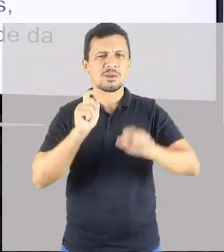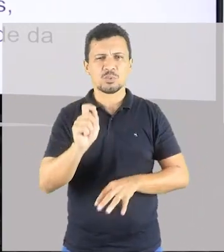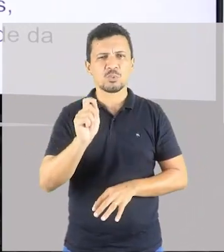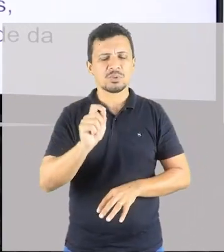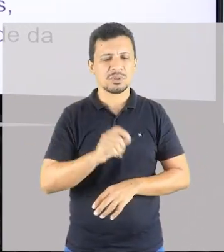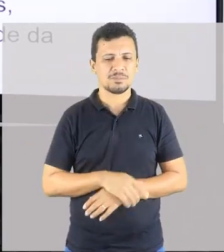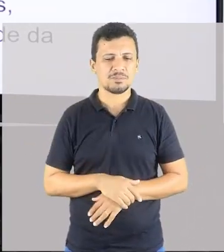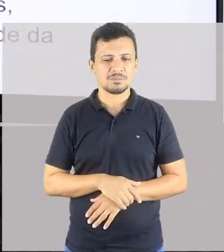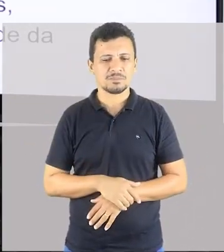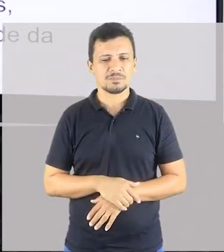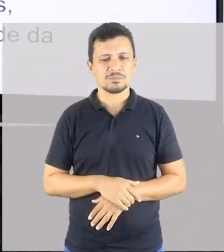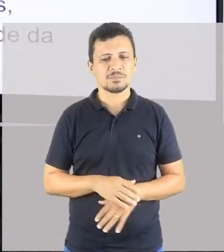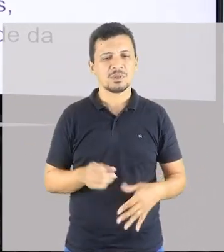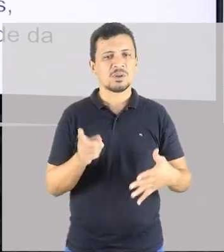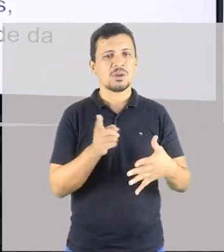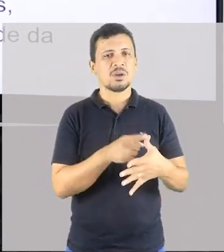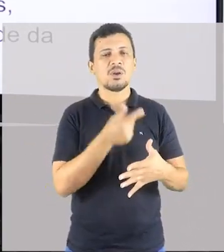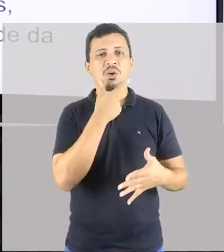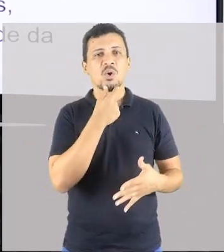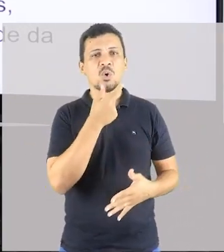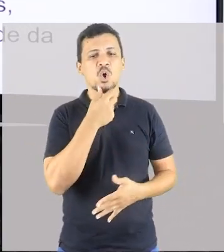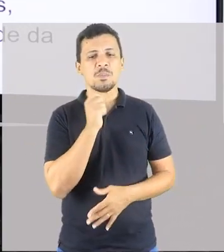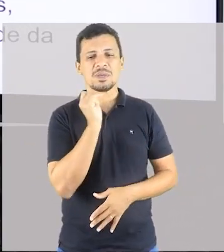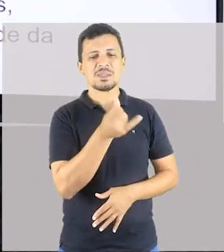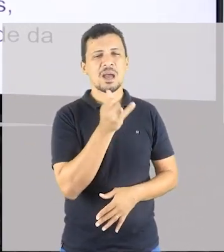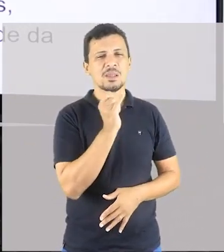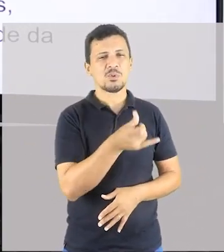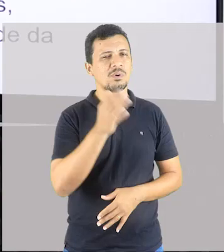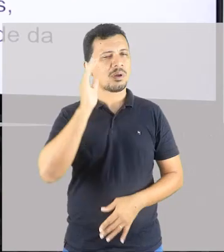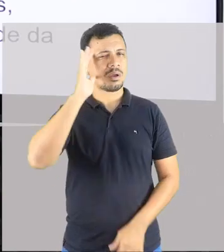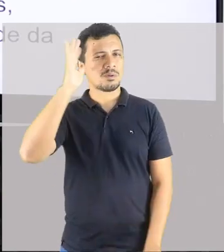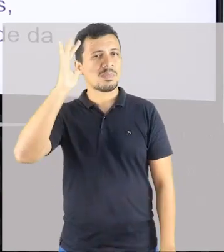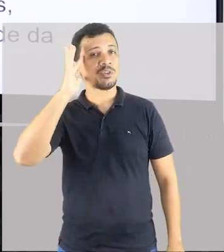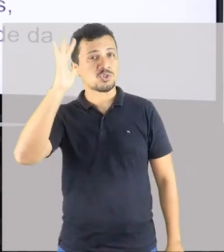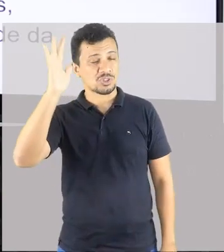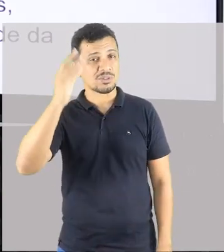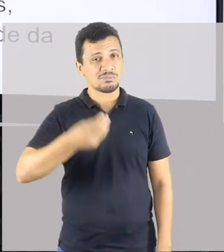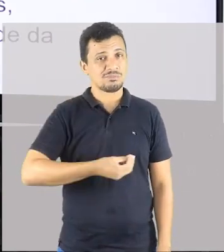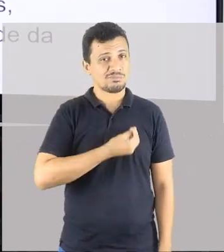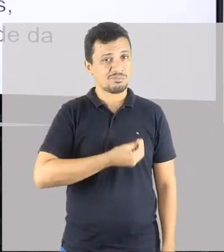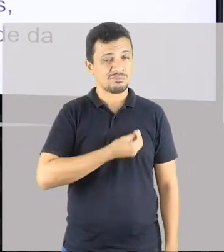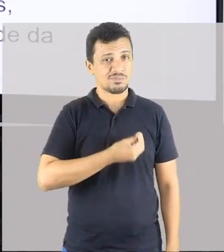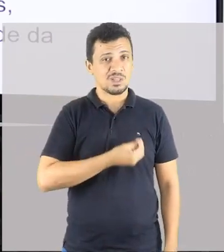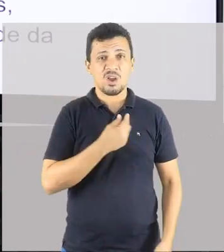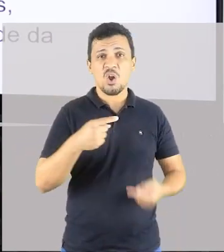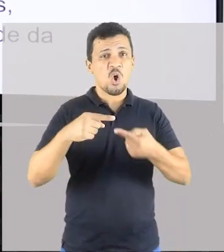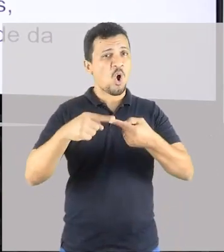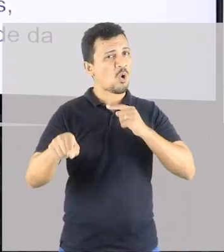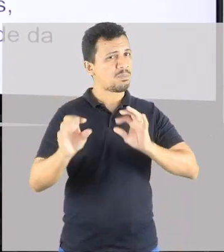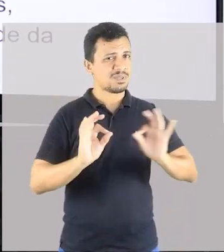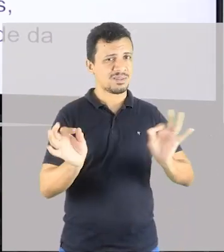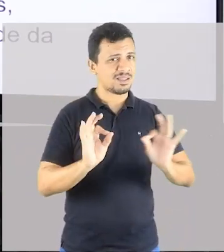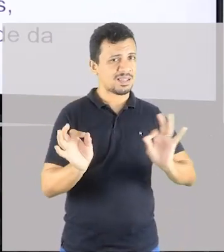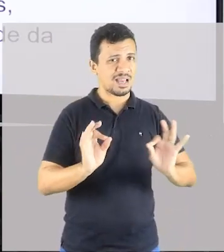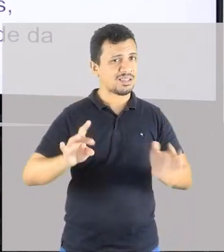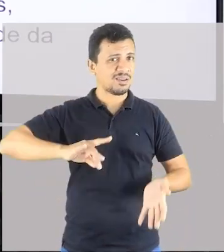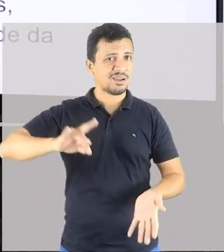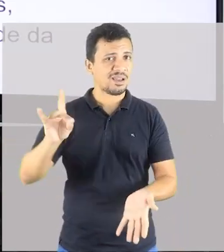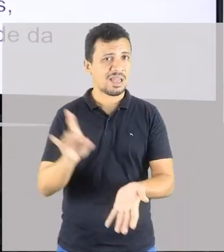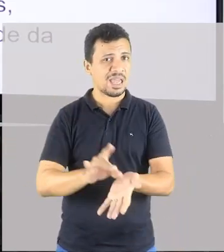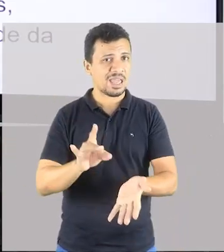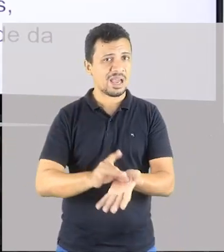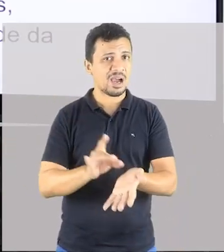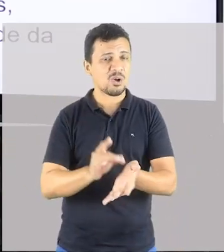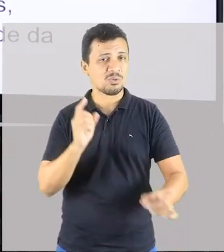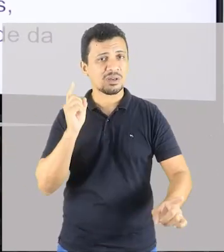Nesse trecho fica claro que o narrador imagina uma cena que nada tem a ver com o cenário real em que